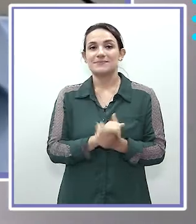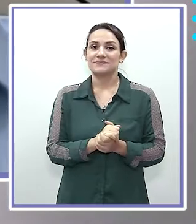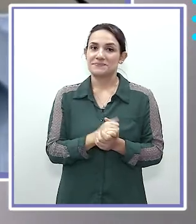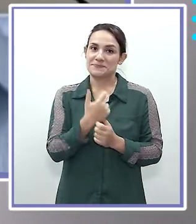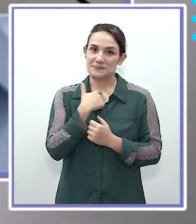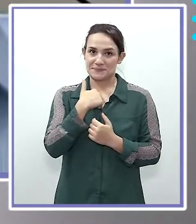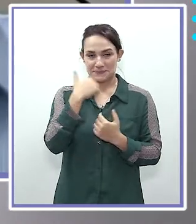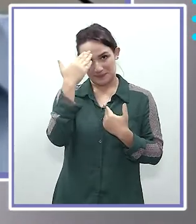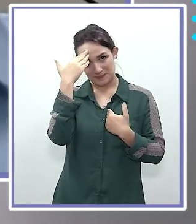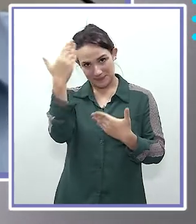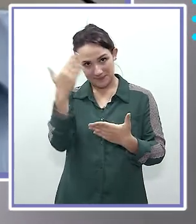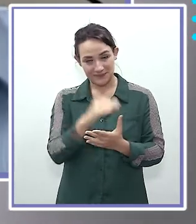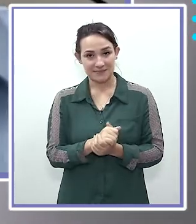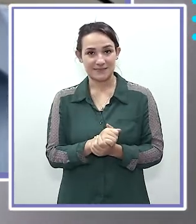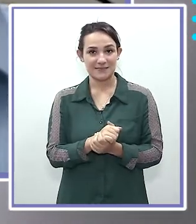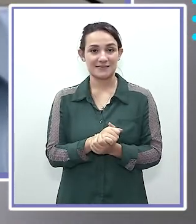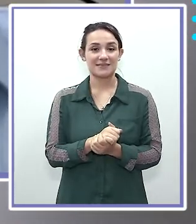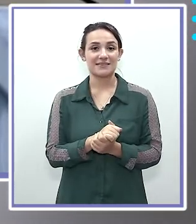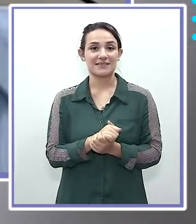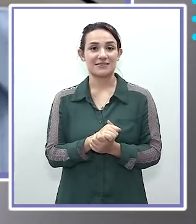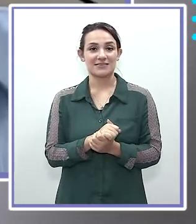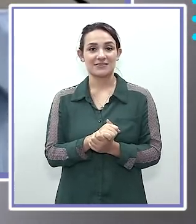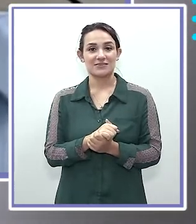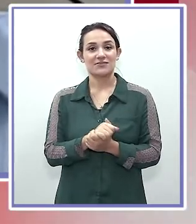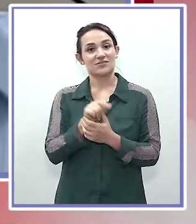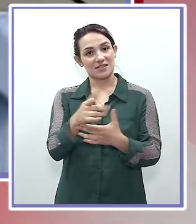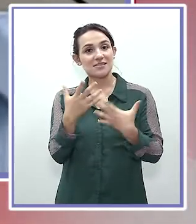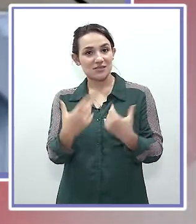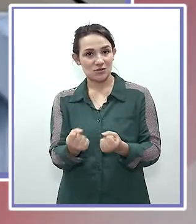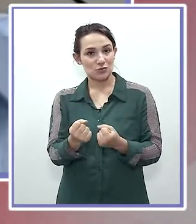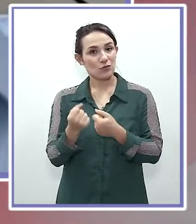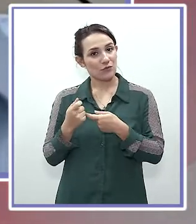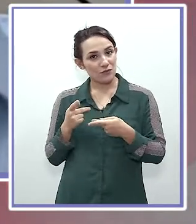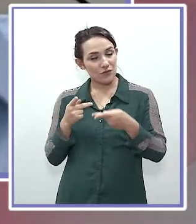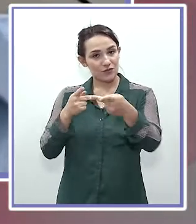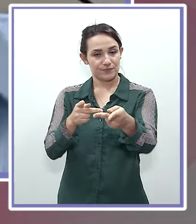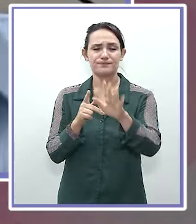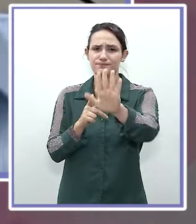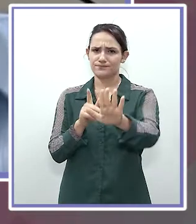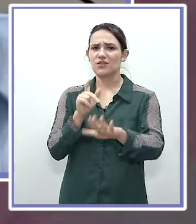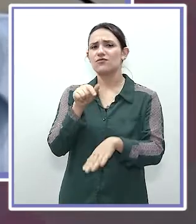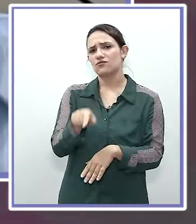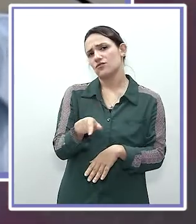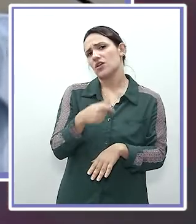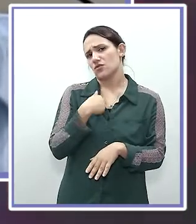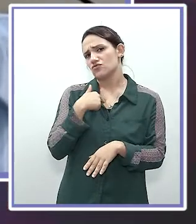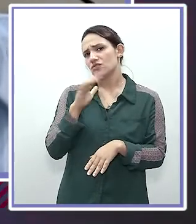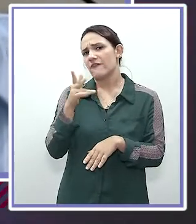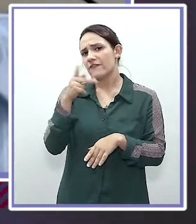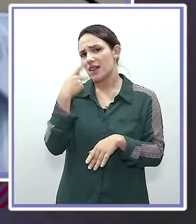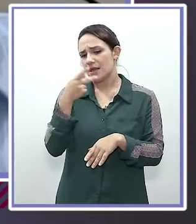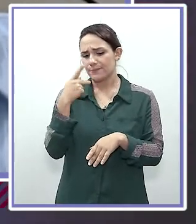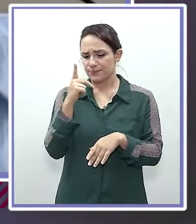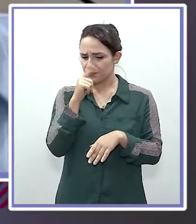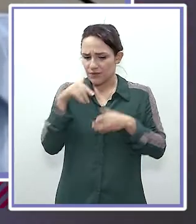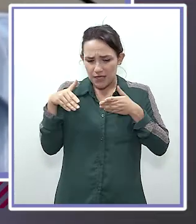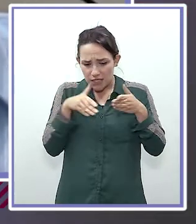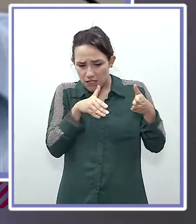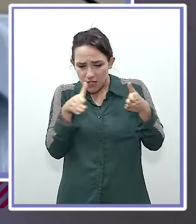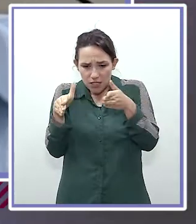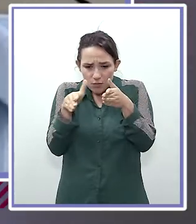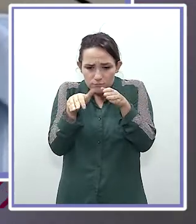Nós que agradecemos mais uma vez por o senhor ter aceito o nosso convite. Bom, como eu falei, a bacia do Rio Paraná